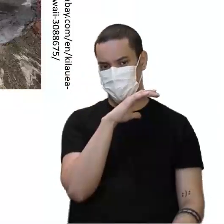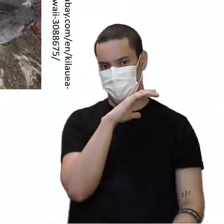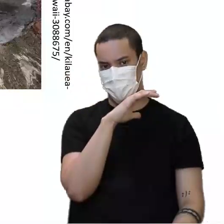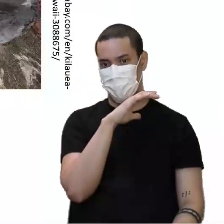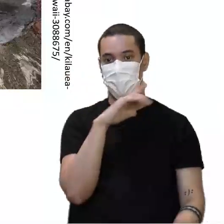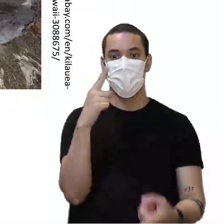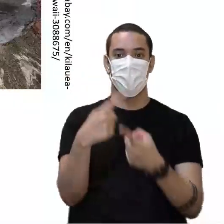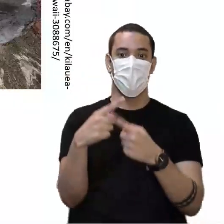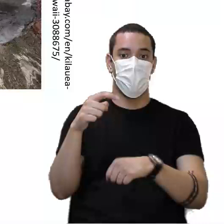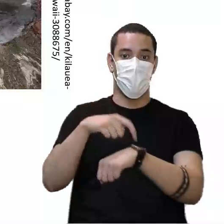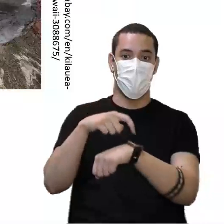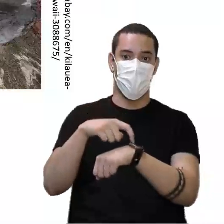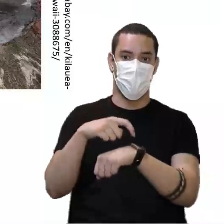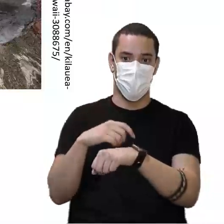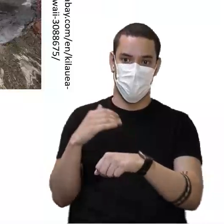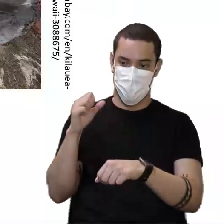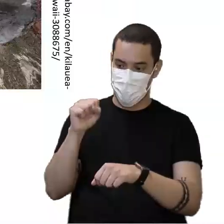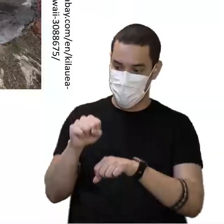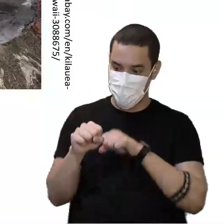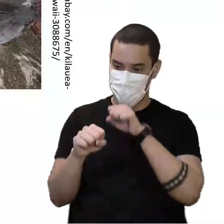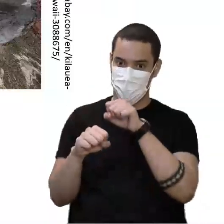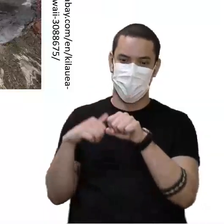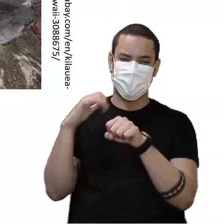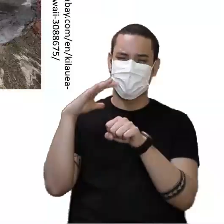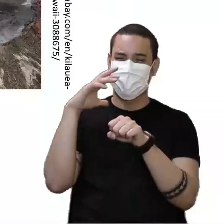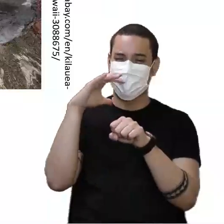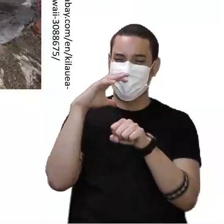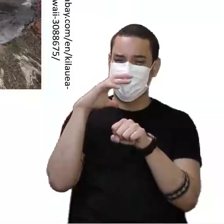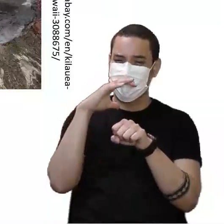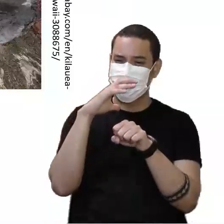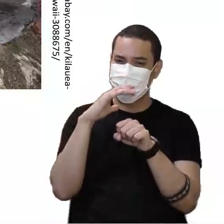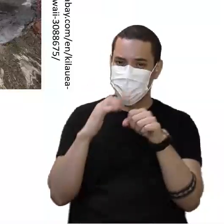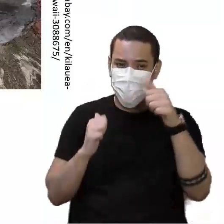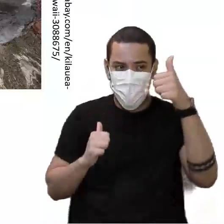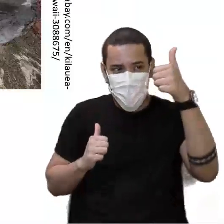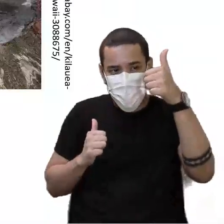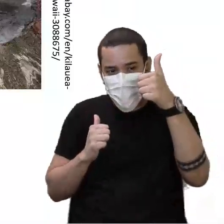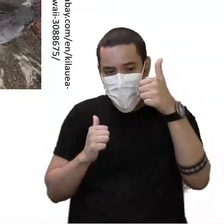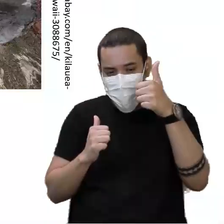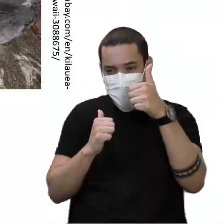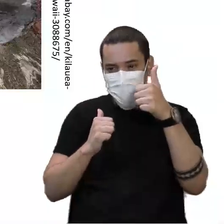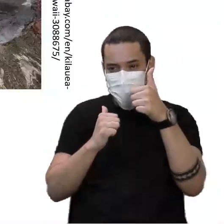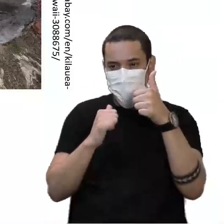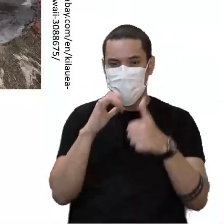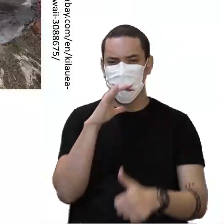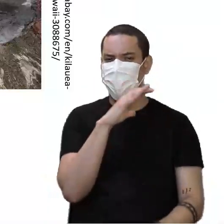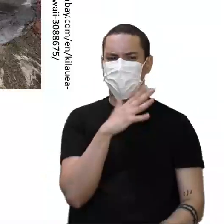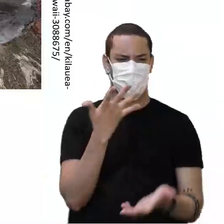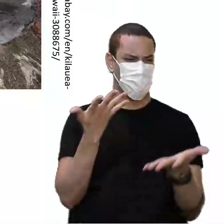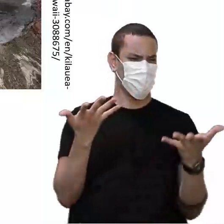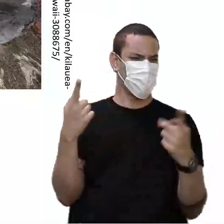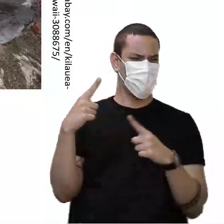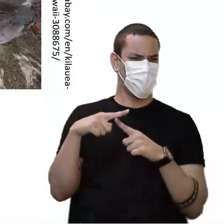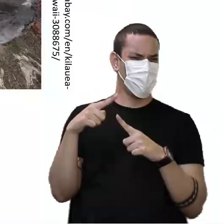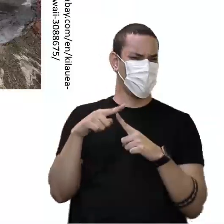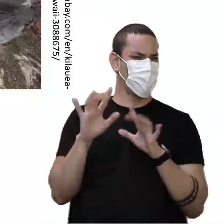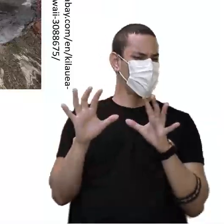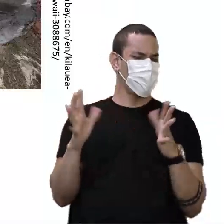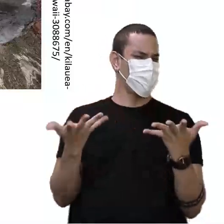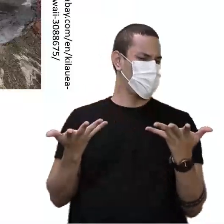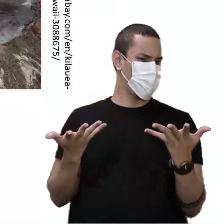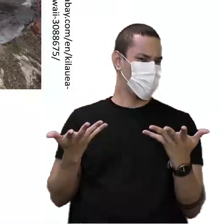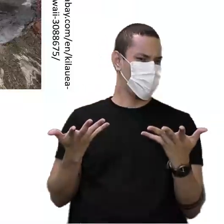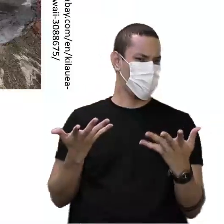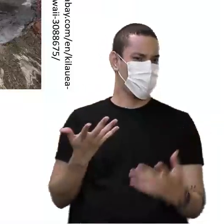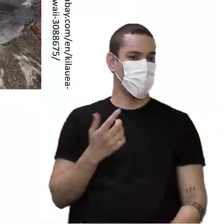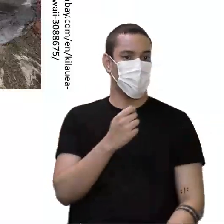no momento que você sobe elas. Então, assim, no momento que você sobe as montanhas, elas vão ficando cada vez mais quentes. Que tipo de montanha é essa? Aí